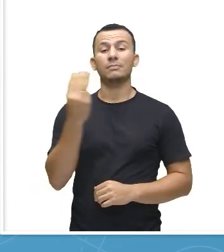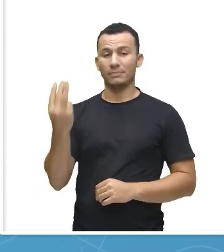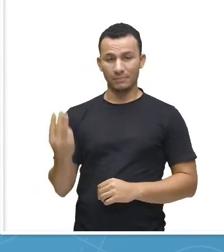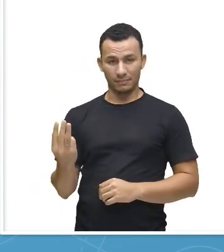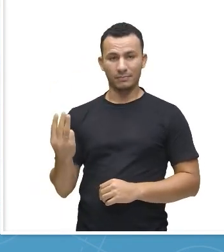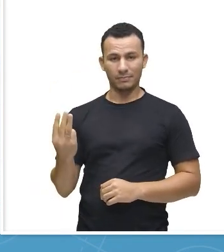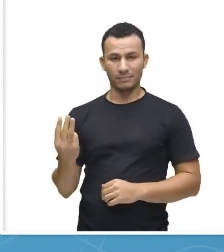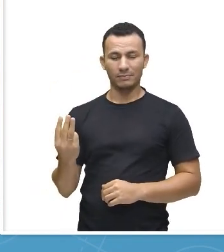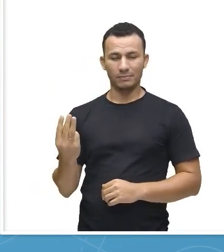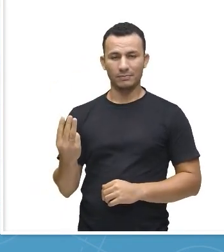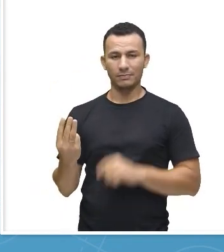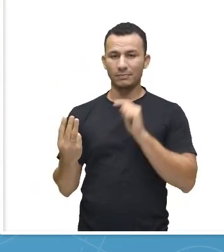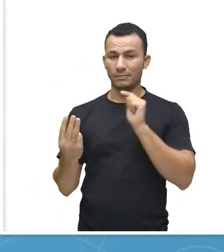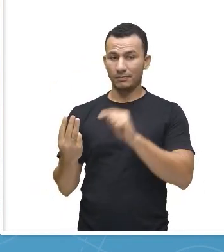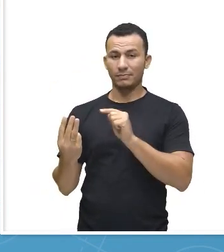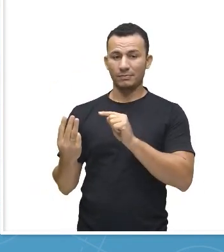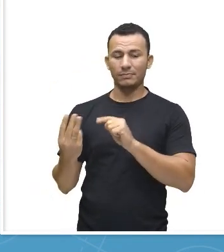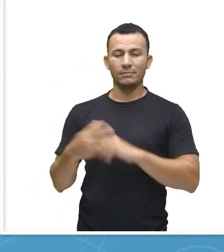3,